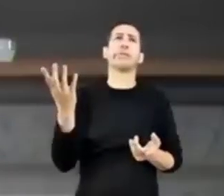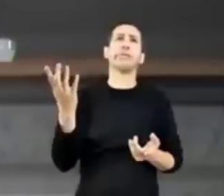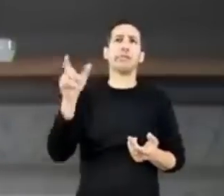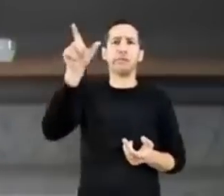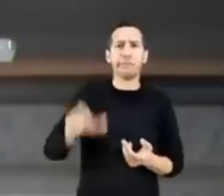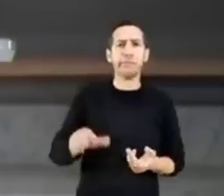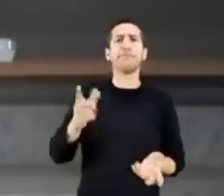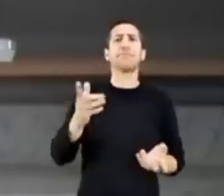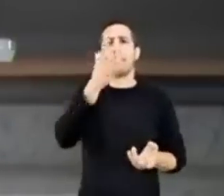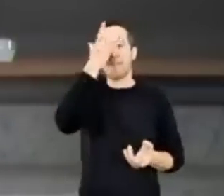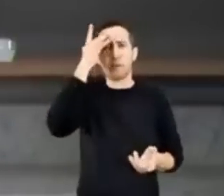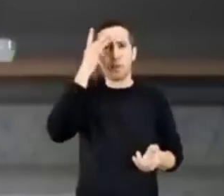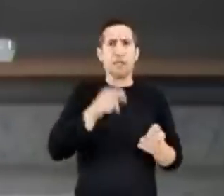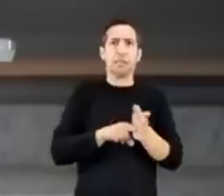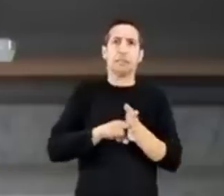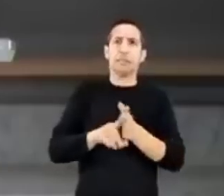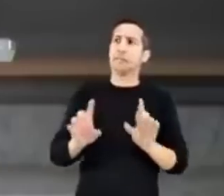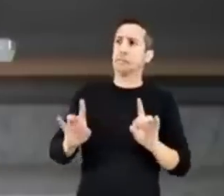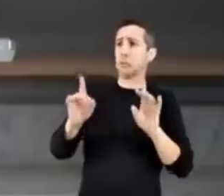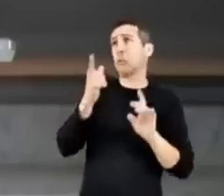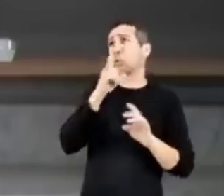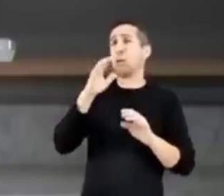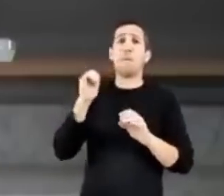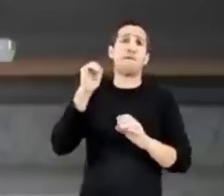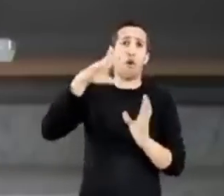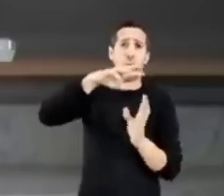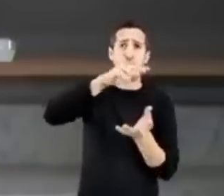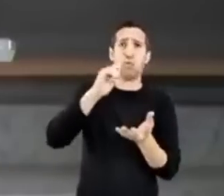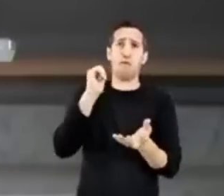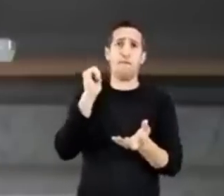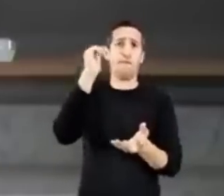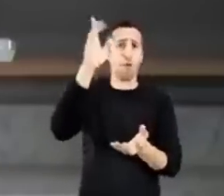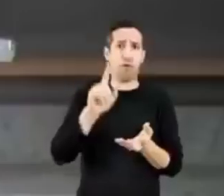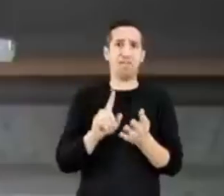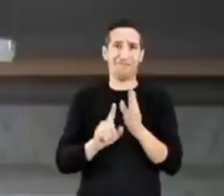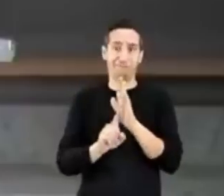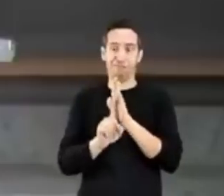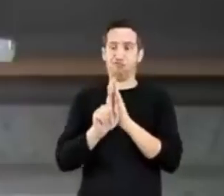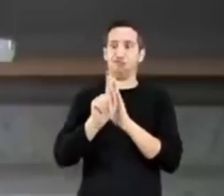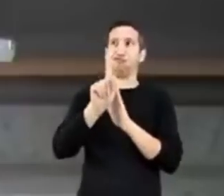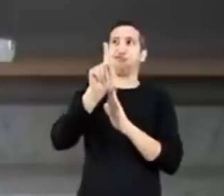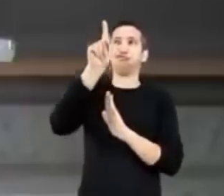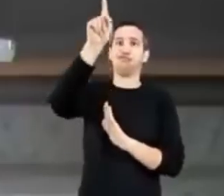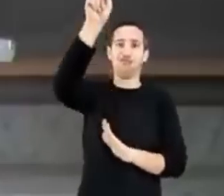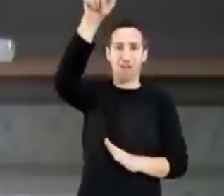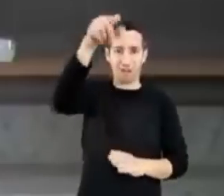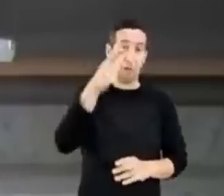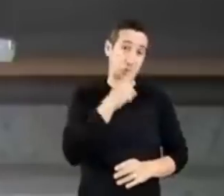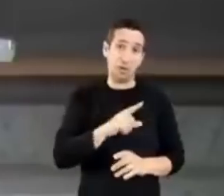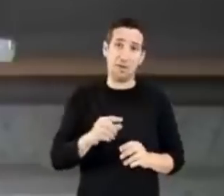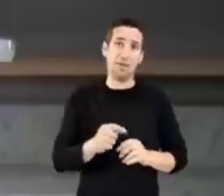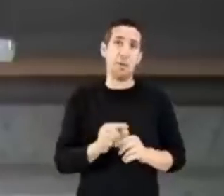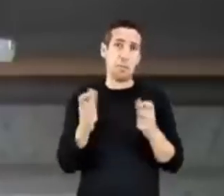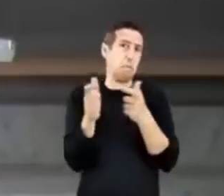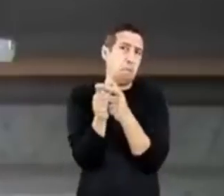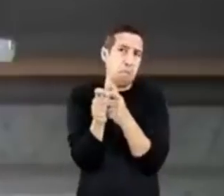especialistas na área conseguem ir para fórum aí do do nosso planeta mas a maioria de